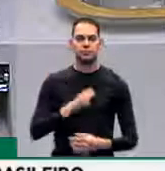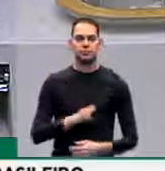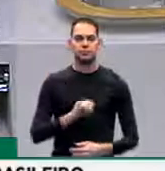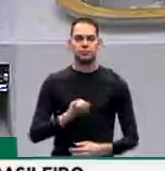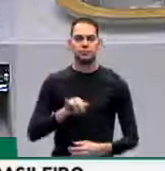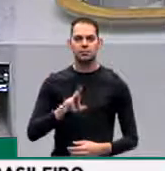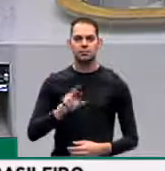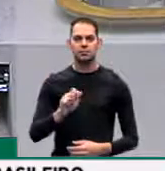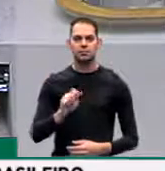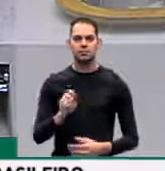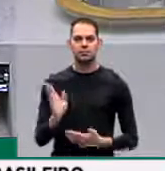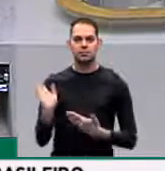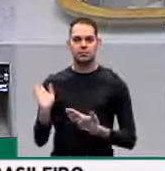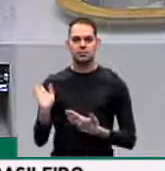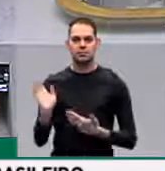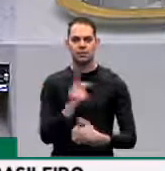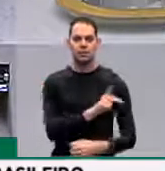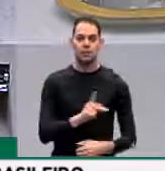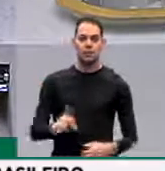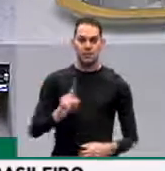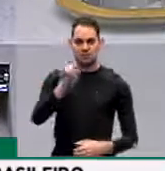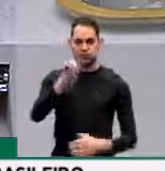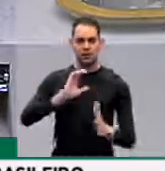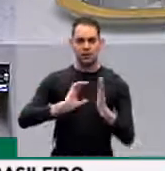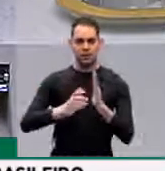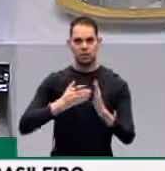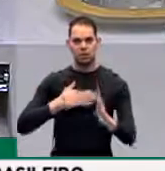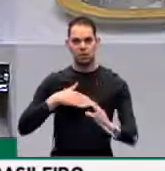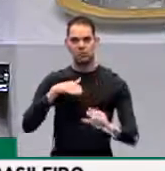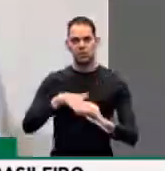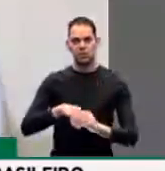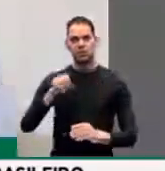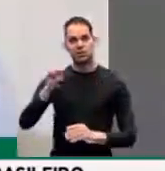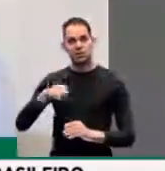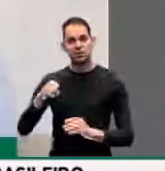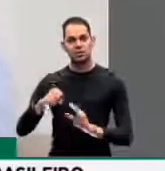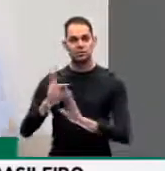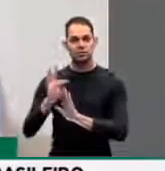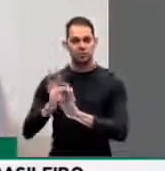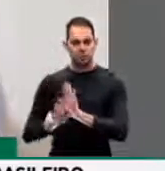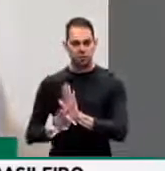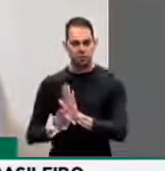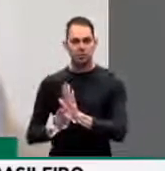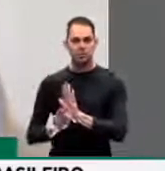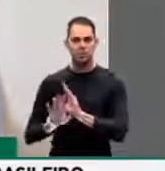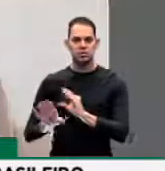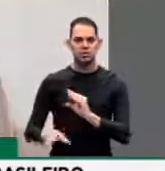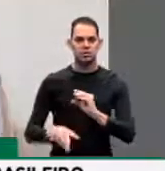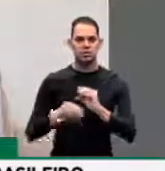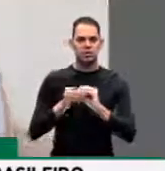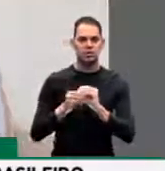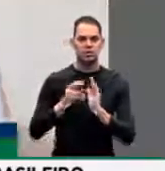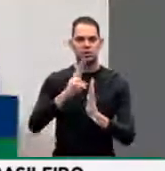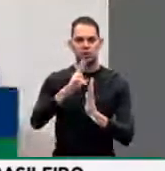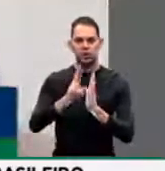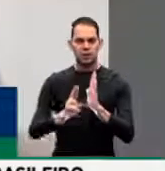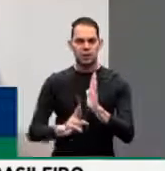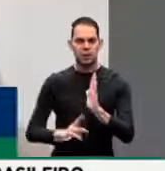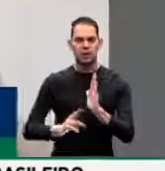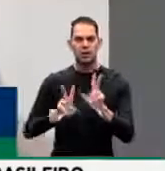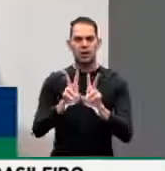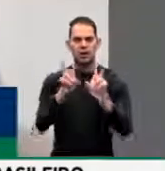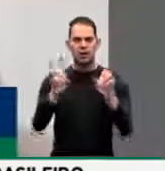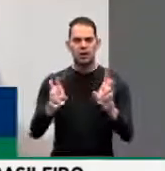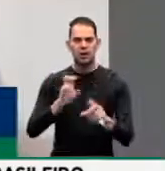Pindaré. Senhora presidente, o PSB orienta sim ao texto, cumprimentando aqui o relator da matéria, o